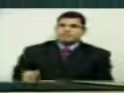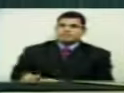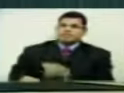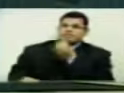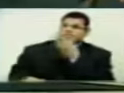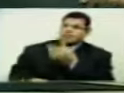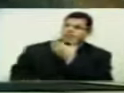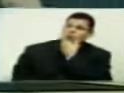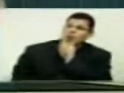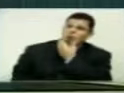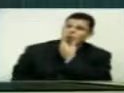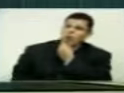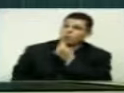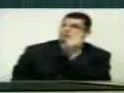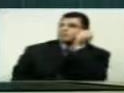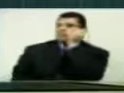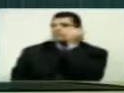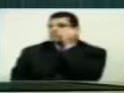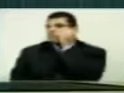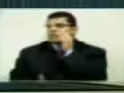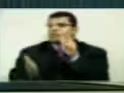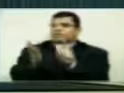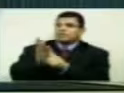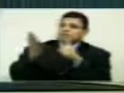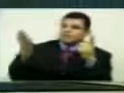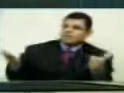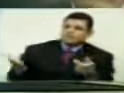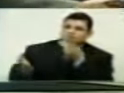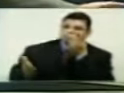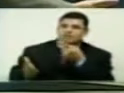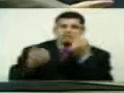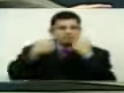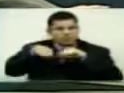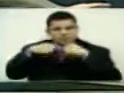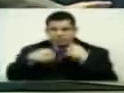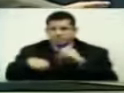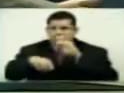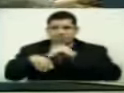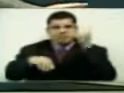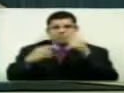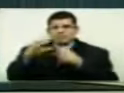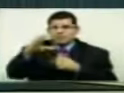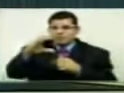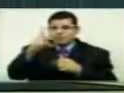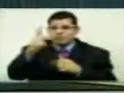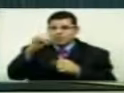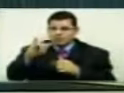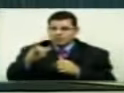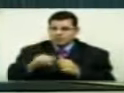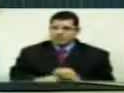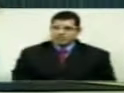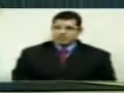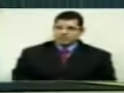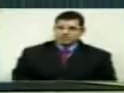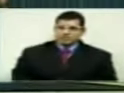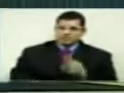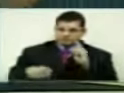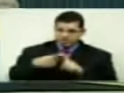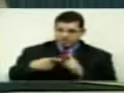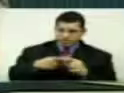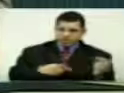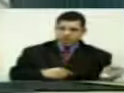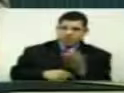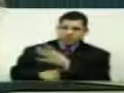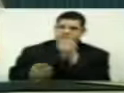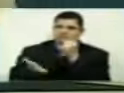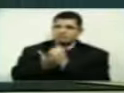E aí o cara de pau vai para o jornal dizer que não precisa mais de CPI, porque há